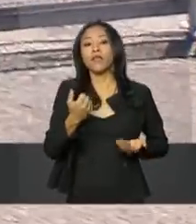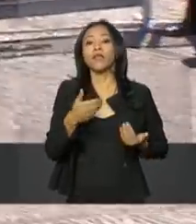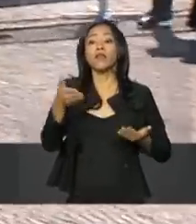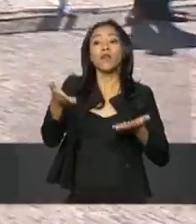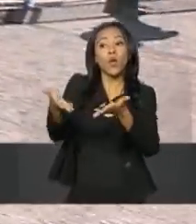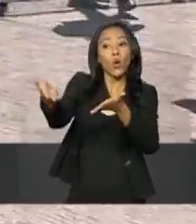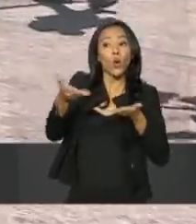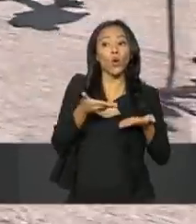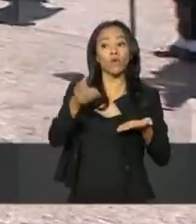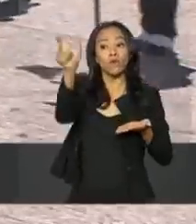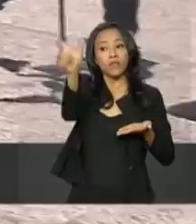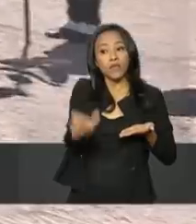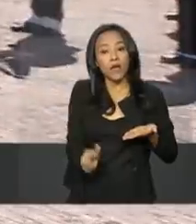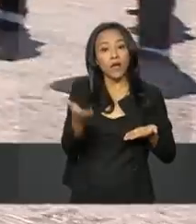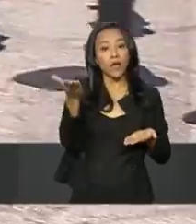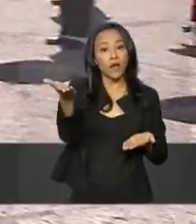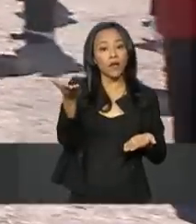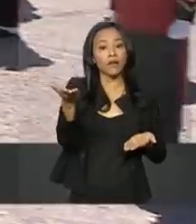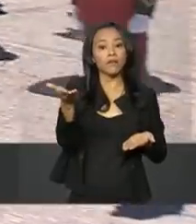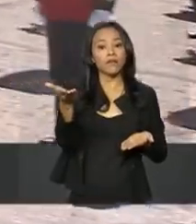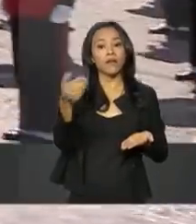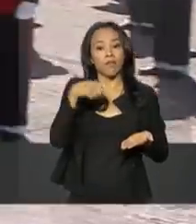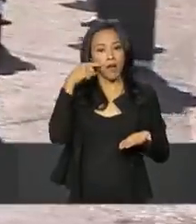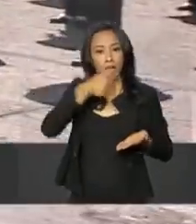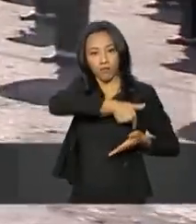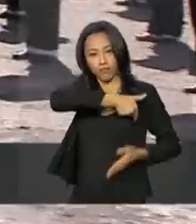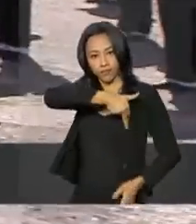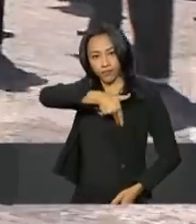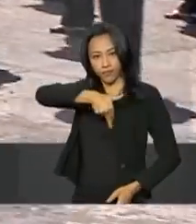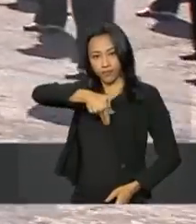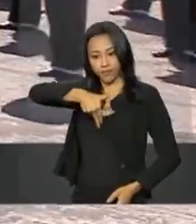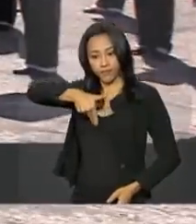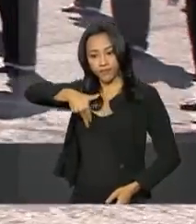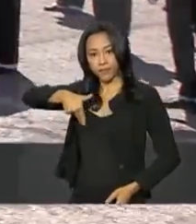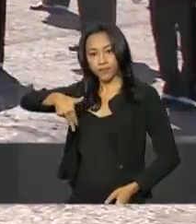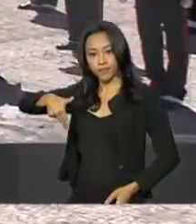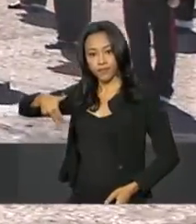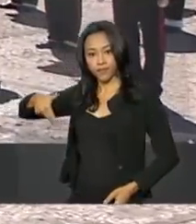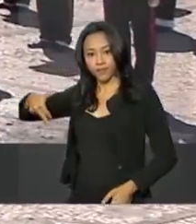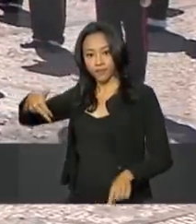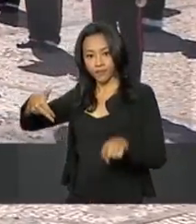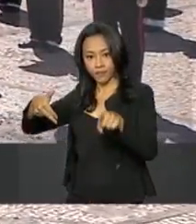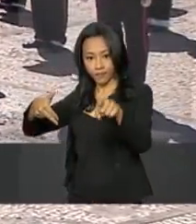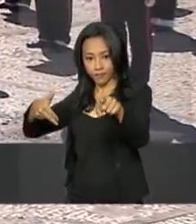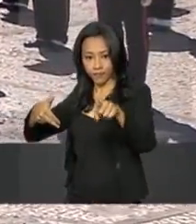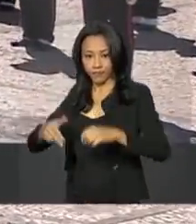o almirante de esquadra Wilkes a passar em revista à tropa.